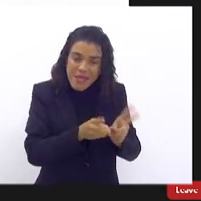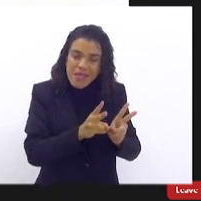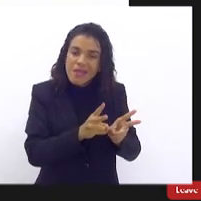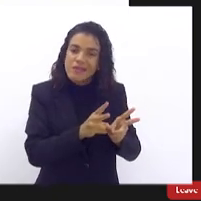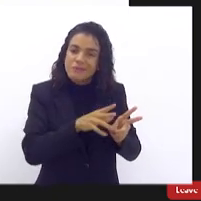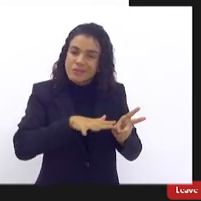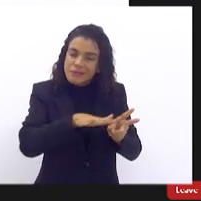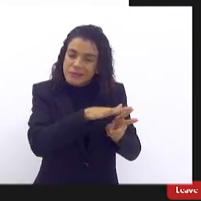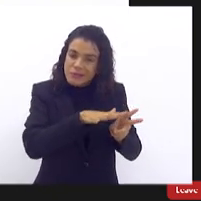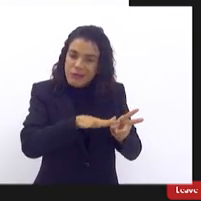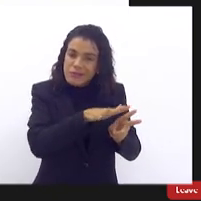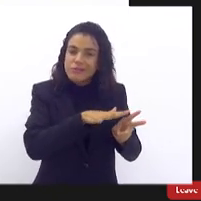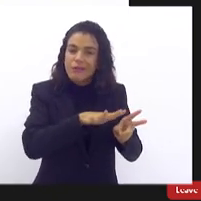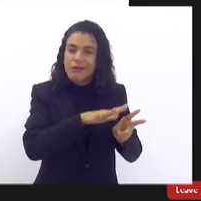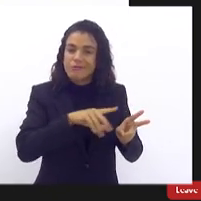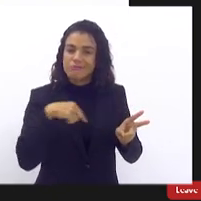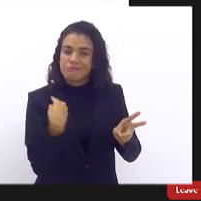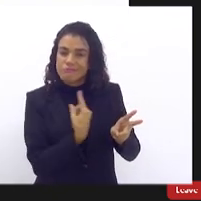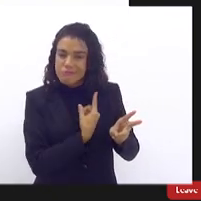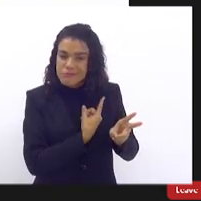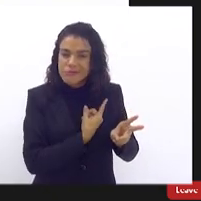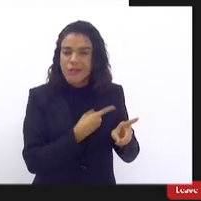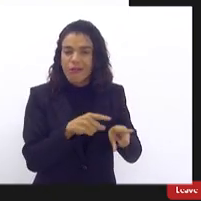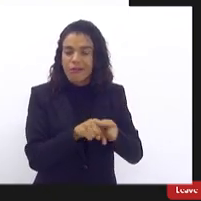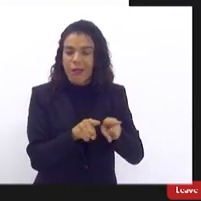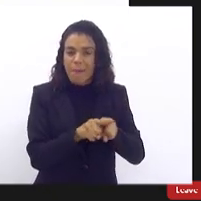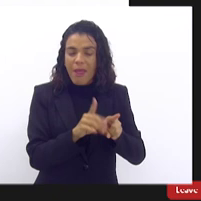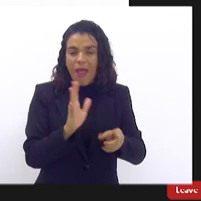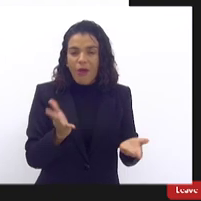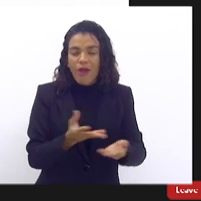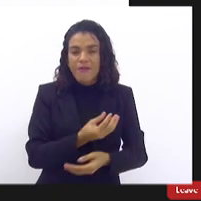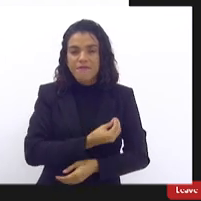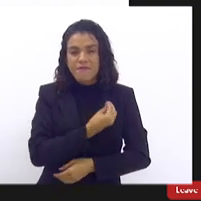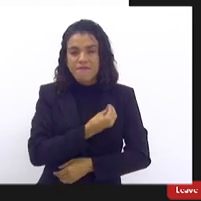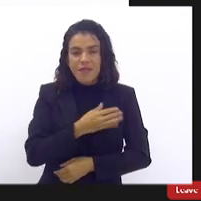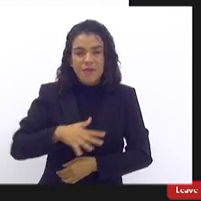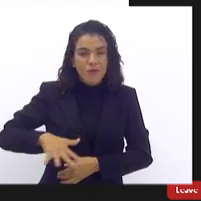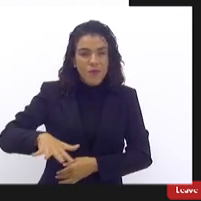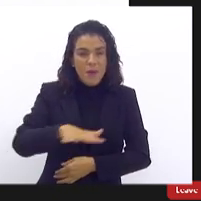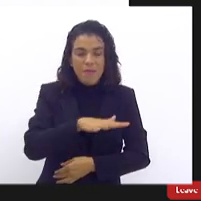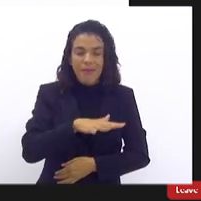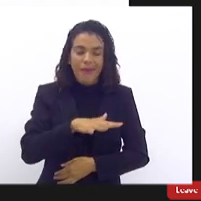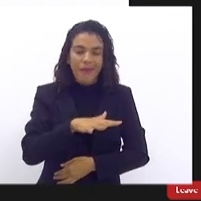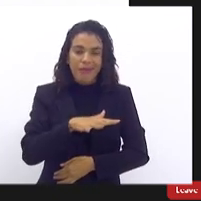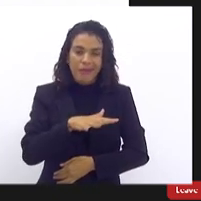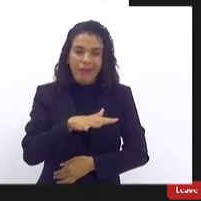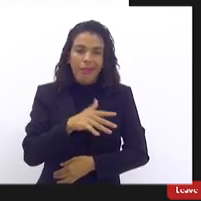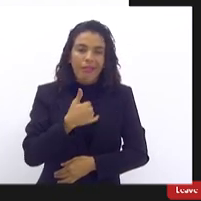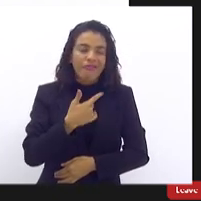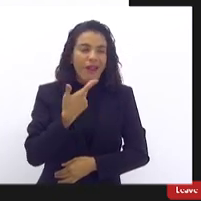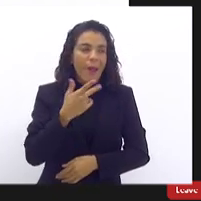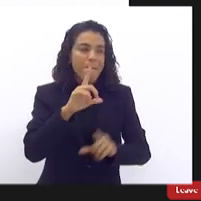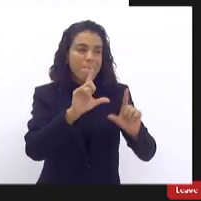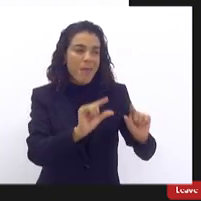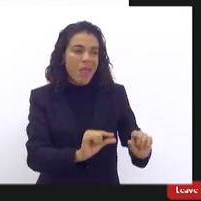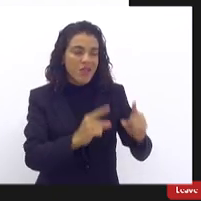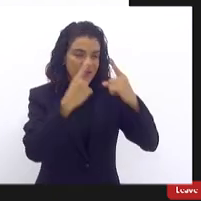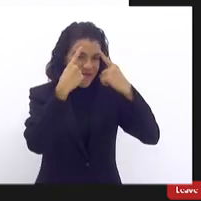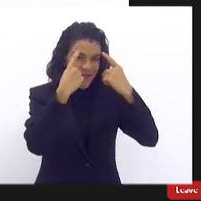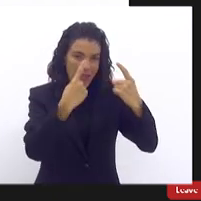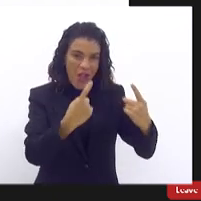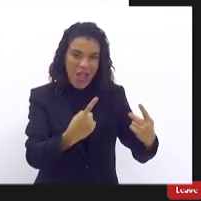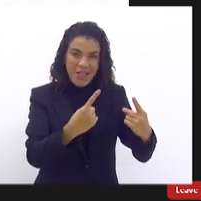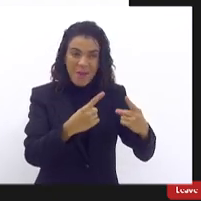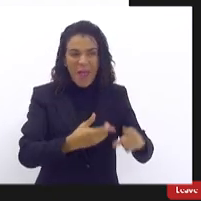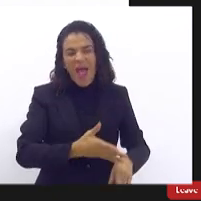pesares, apesar da gente estar vivendo num ambiente que não dá para dizer que está menos violento ou que a